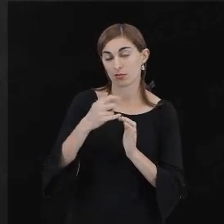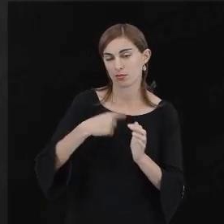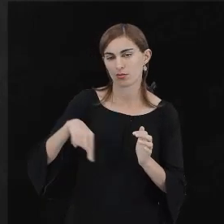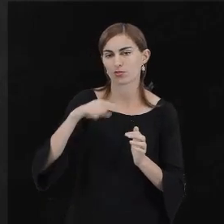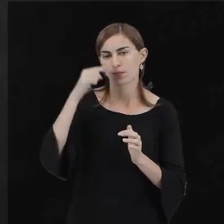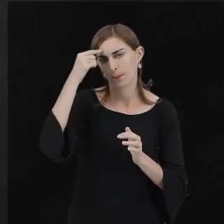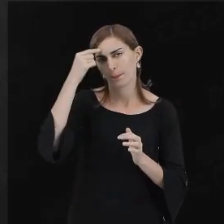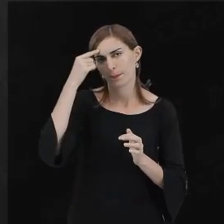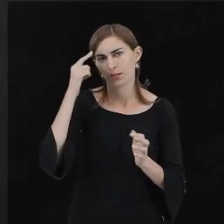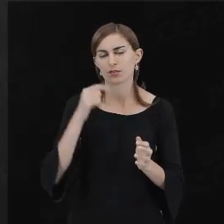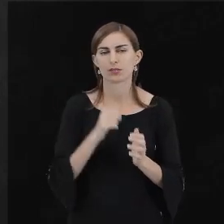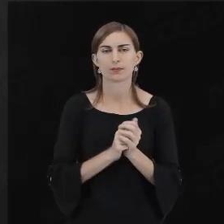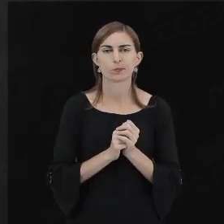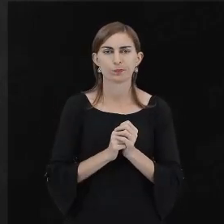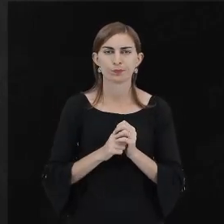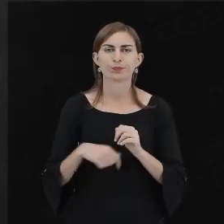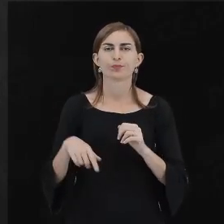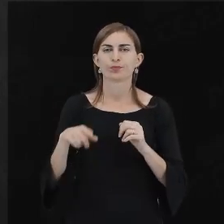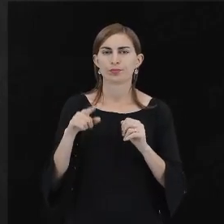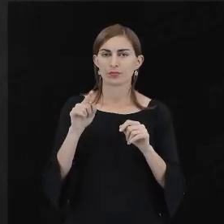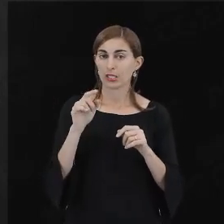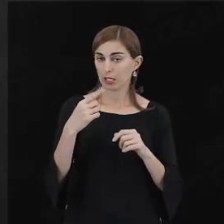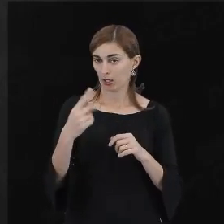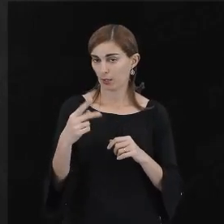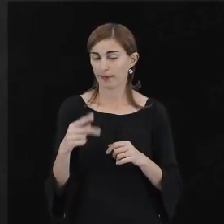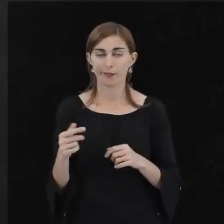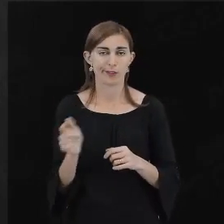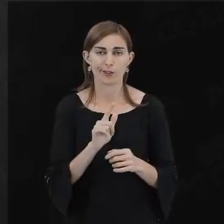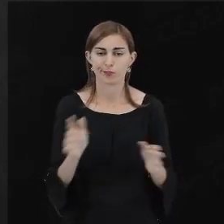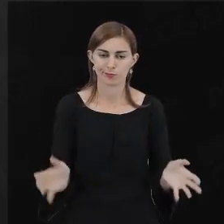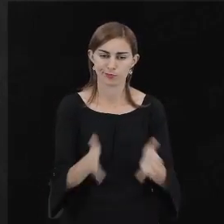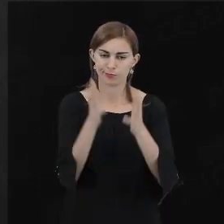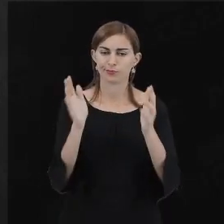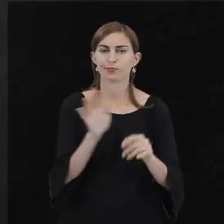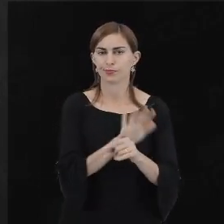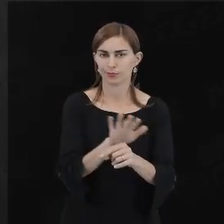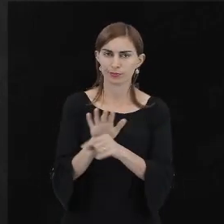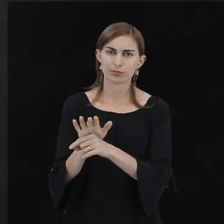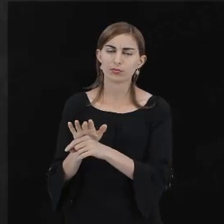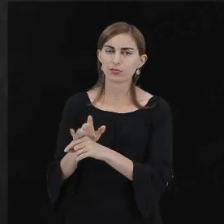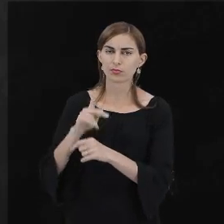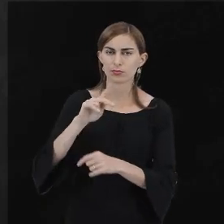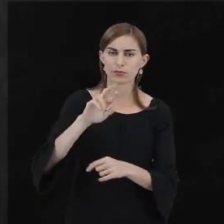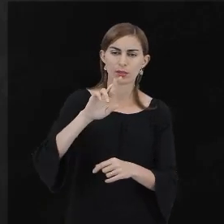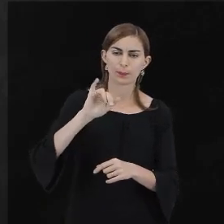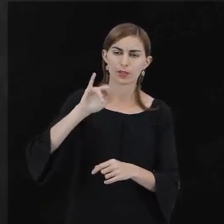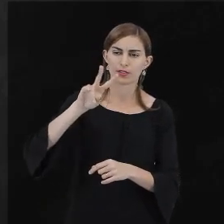que essa cultura institucional, ela não privilegia, ela privilegia